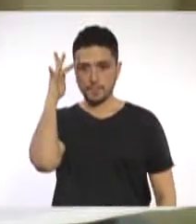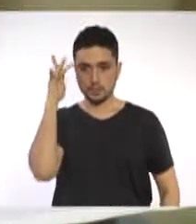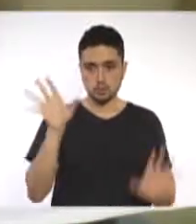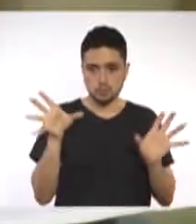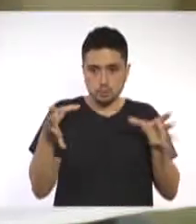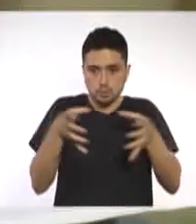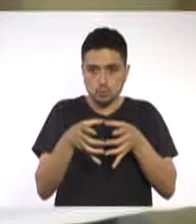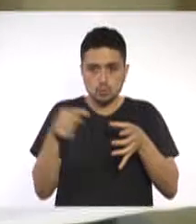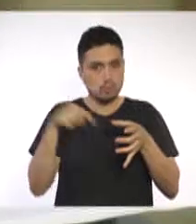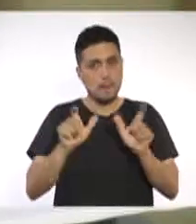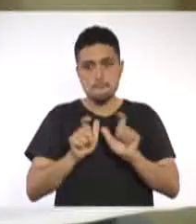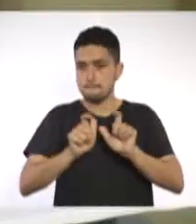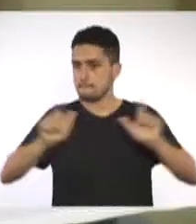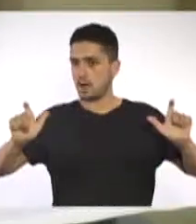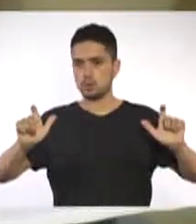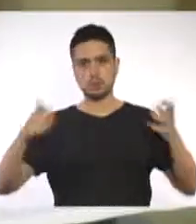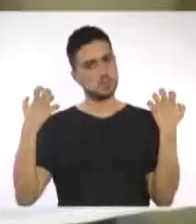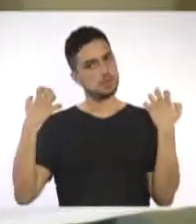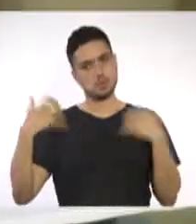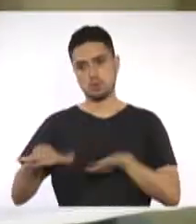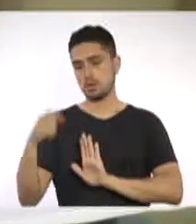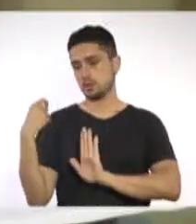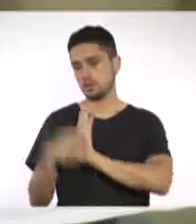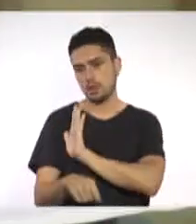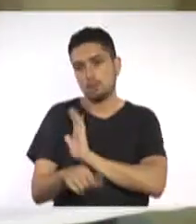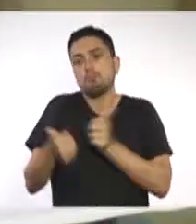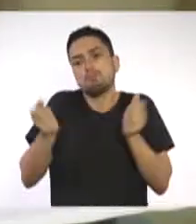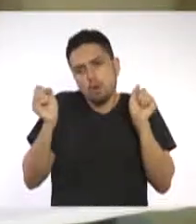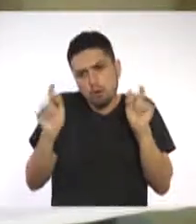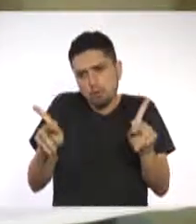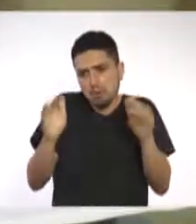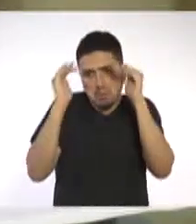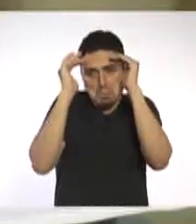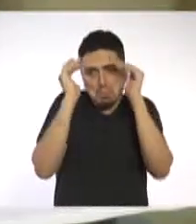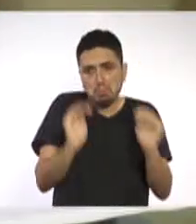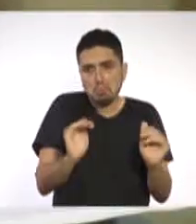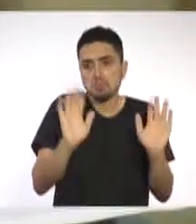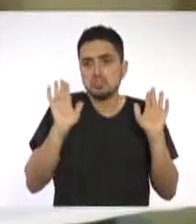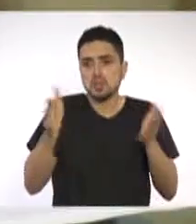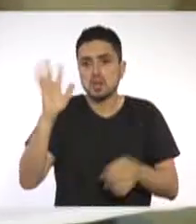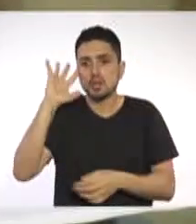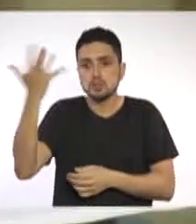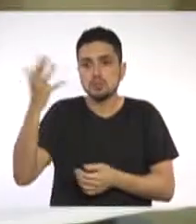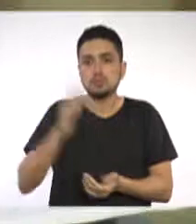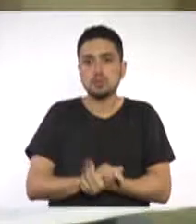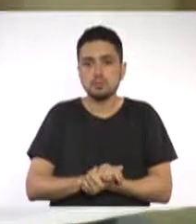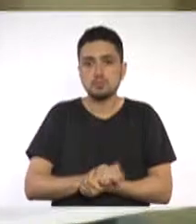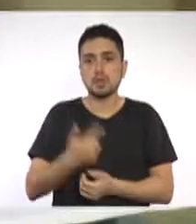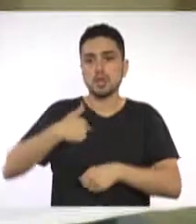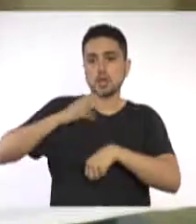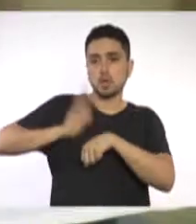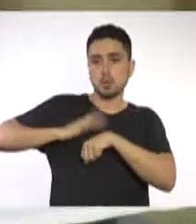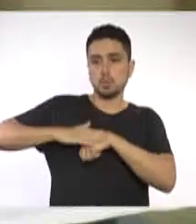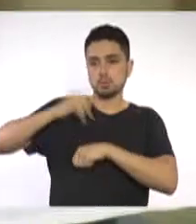não querem assinar o ofício. Eu digo, perfeitamente, está resolvida a questão. Eu farei o